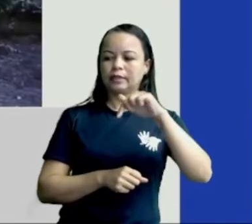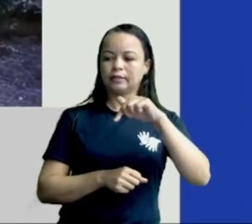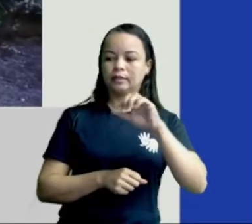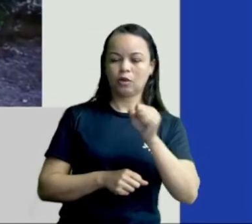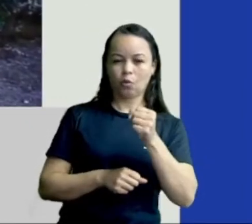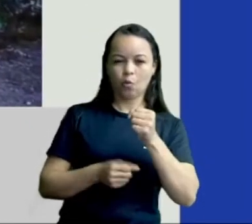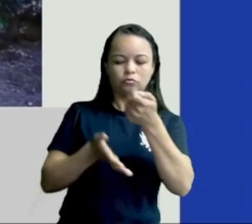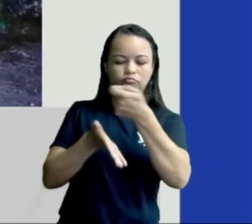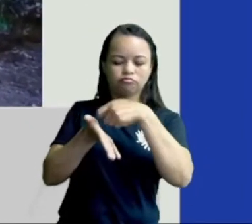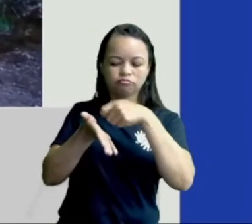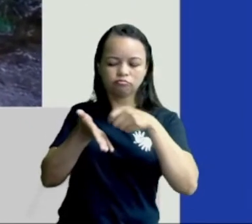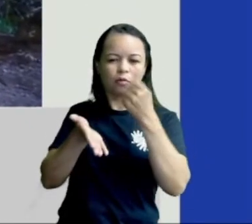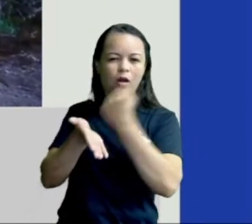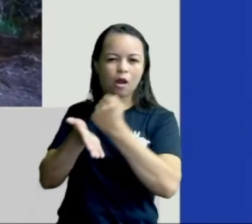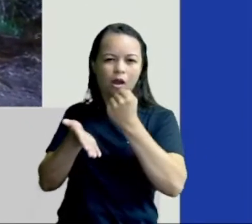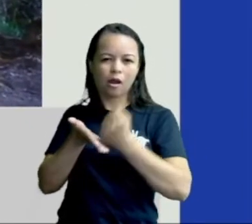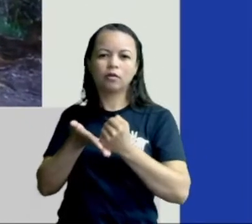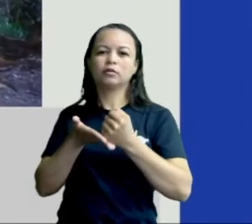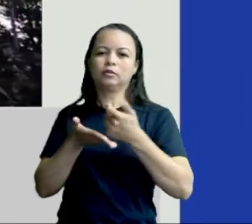o espigão principal.